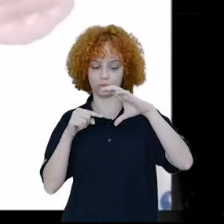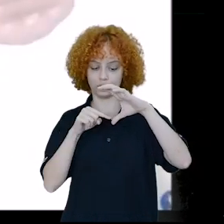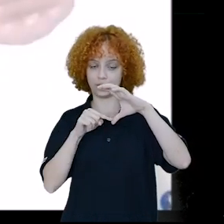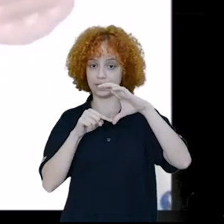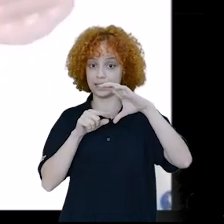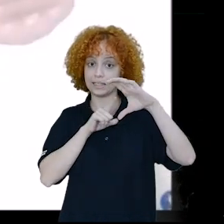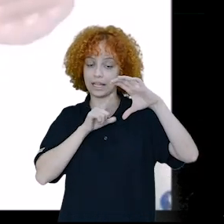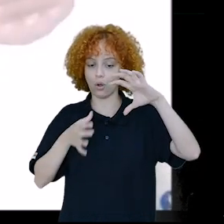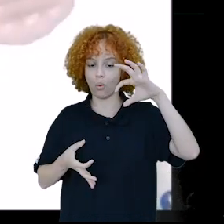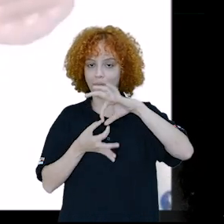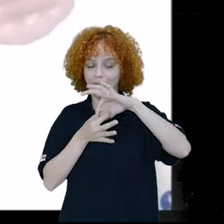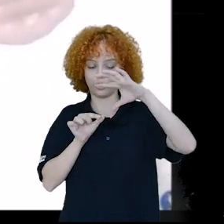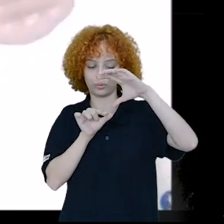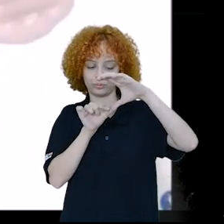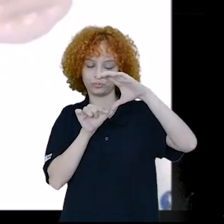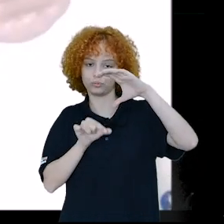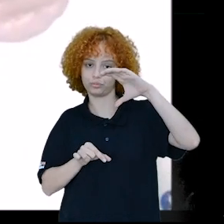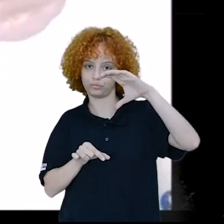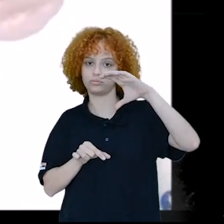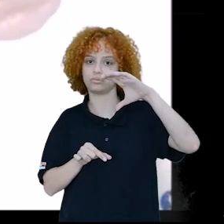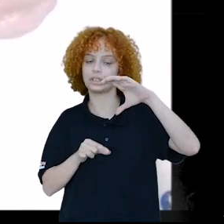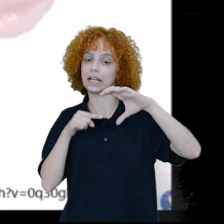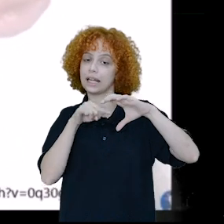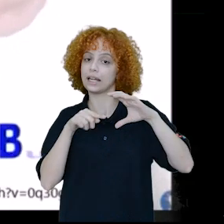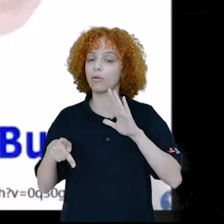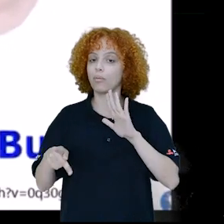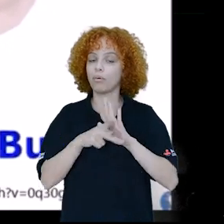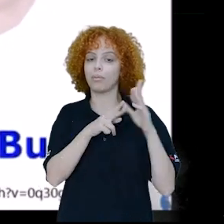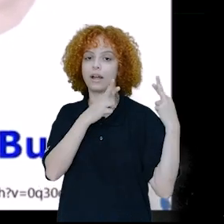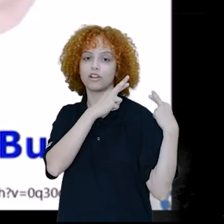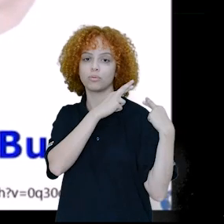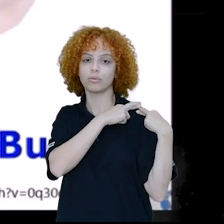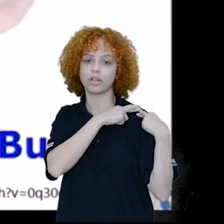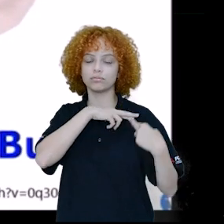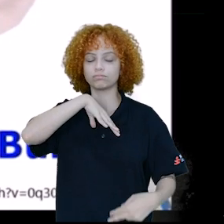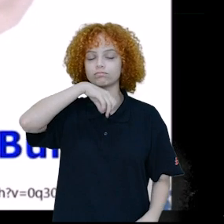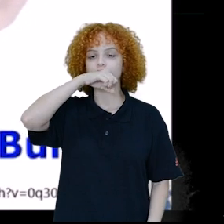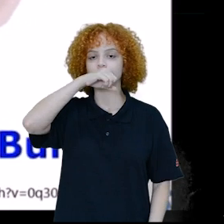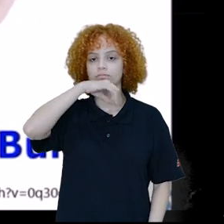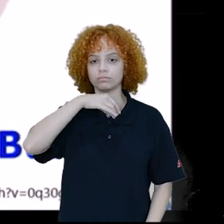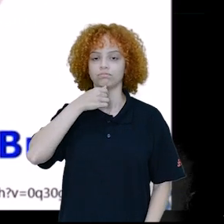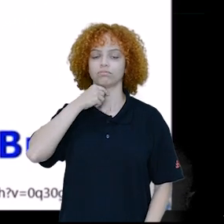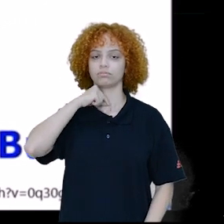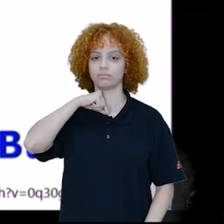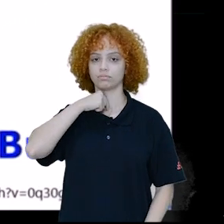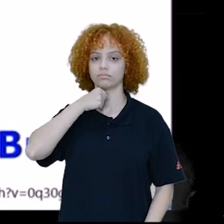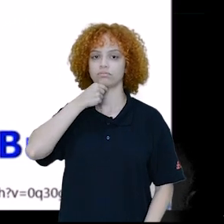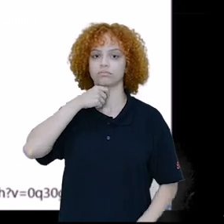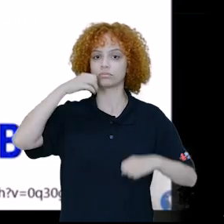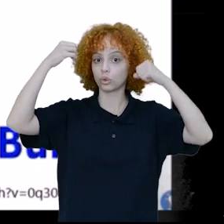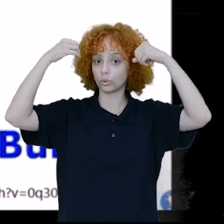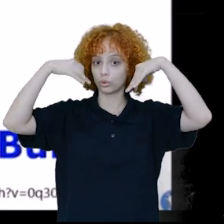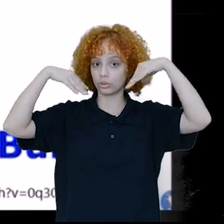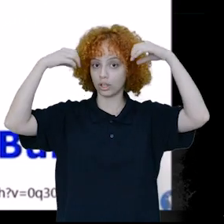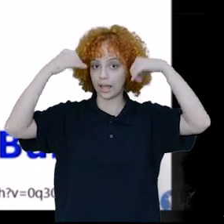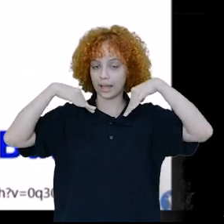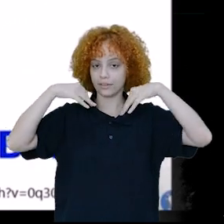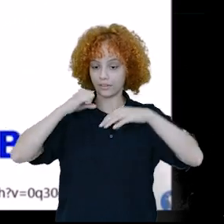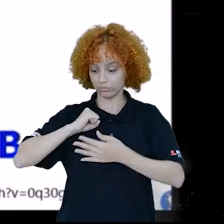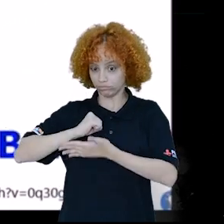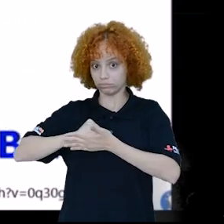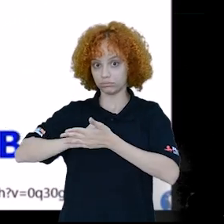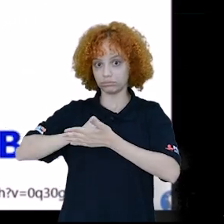contato com a medula. Ele é responsável pela manutenção da respiração, deglutição,